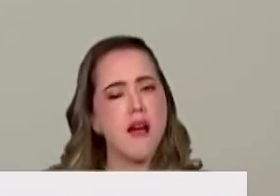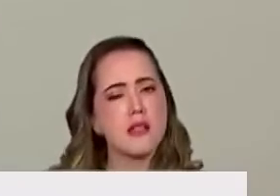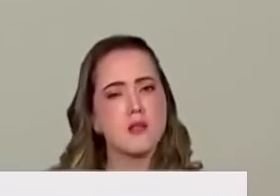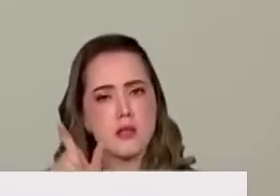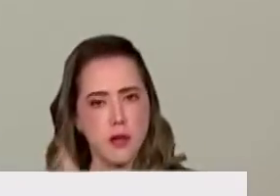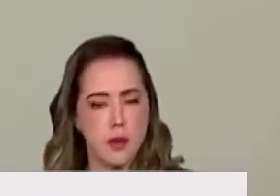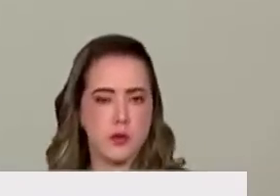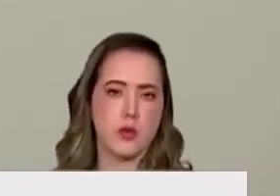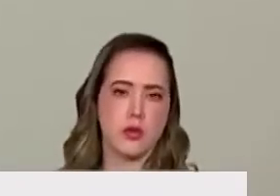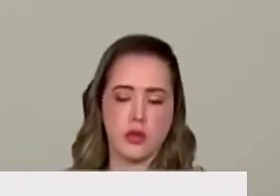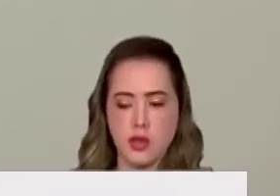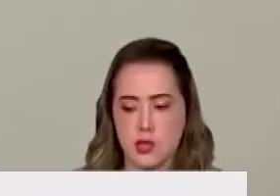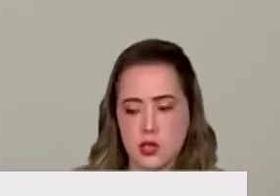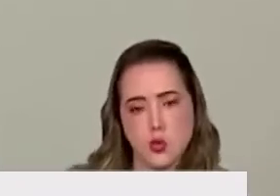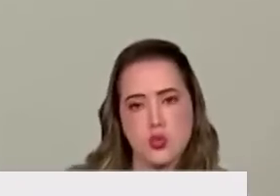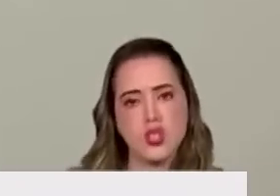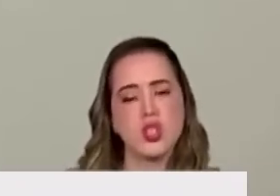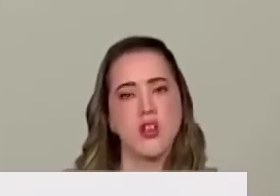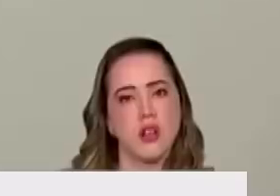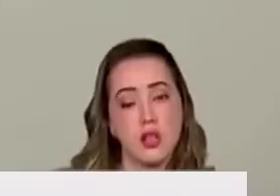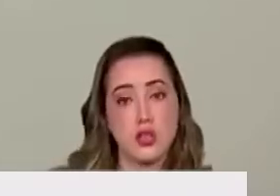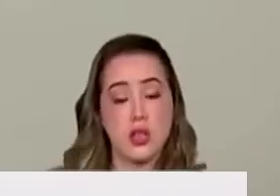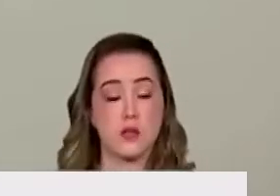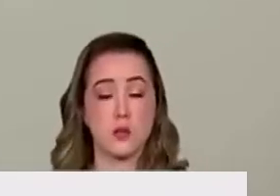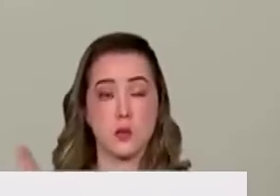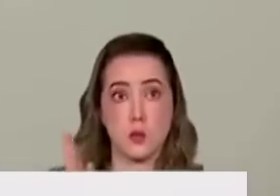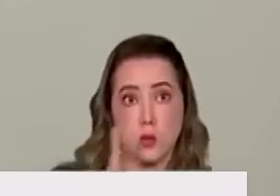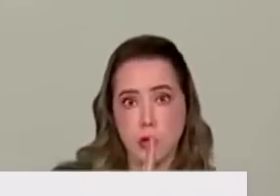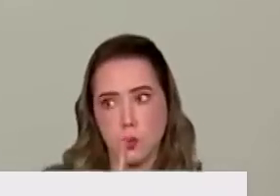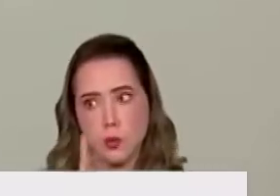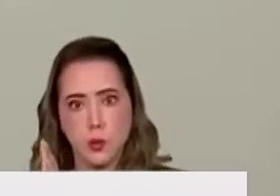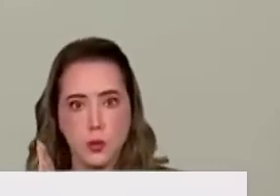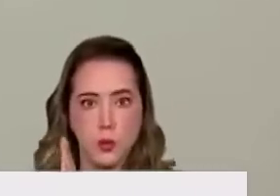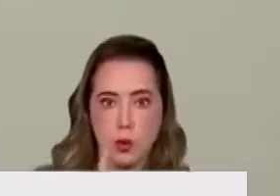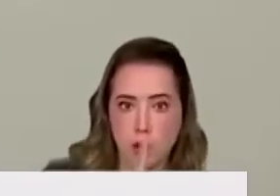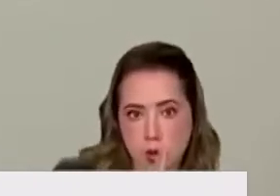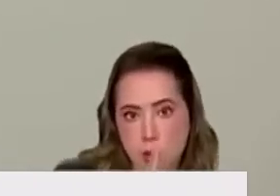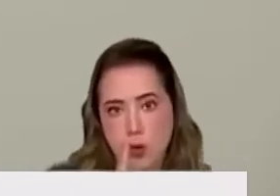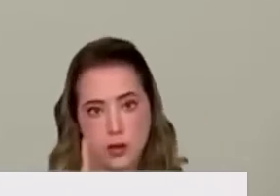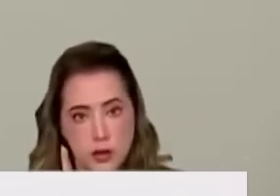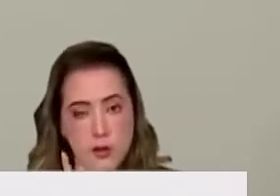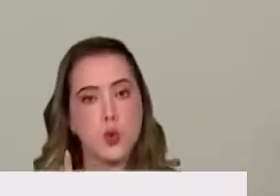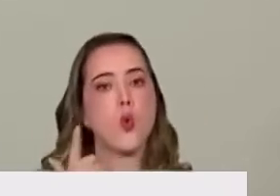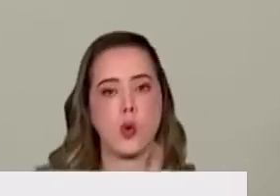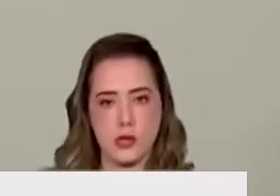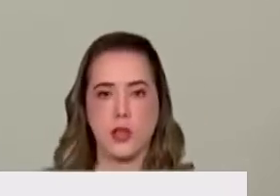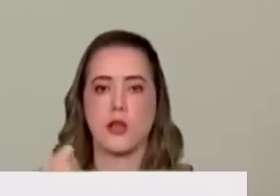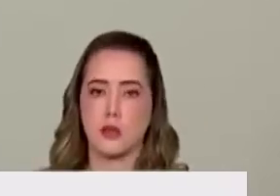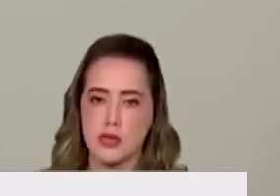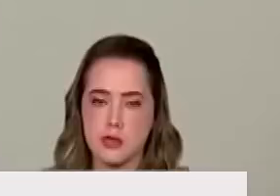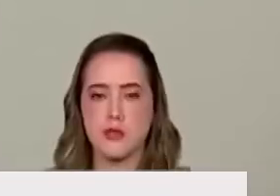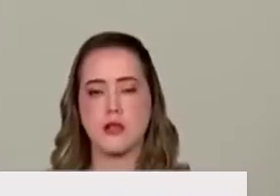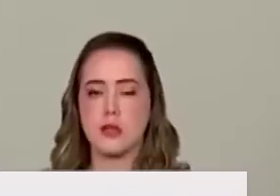cirurgia desse porte, ele tem problemas de equilíbrio, até reaver o seu equilíbrio. Isso demora algumas